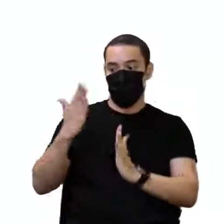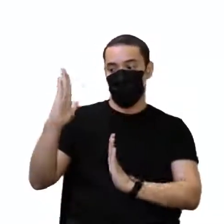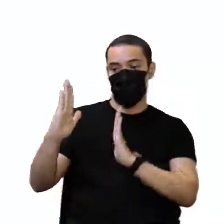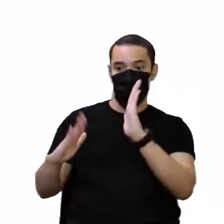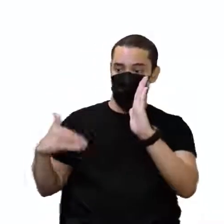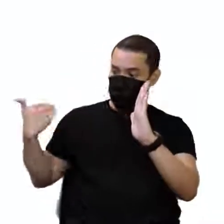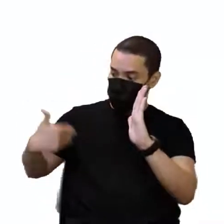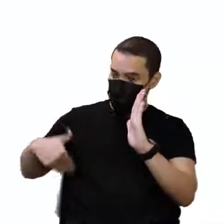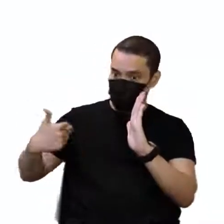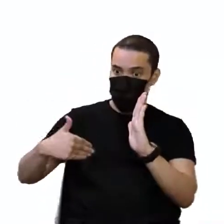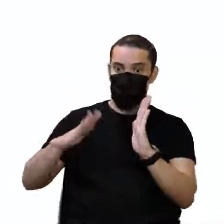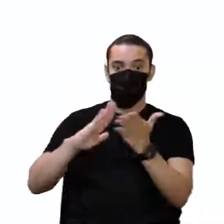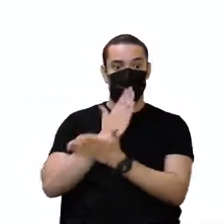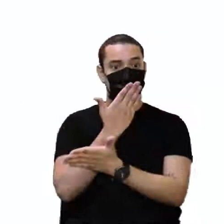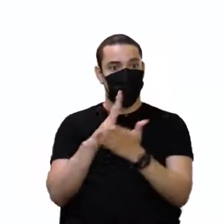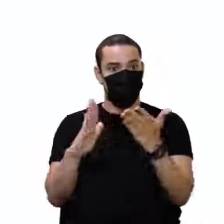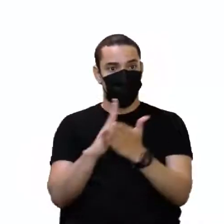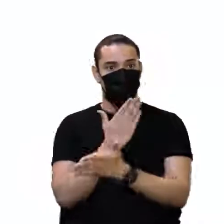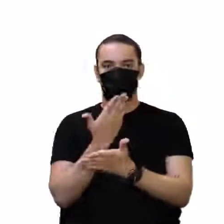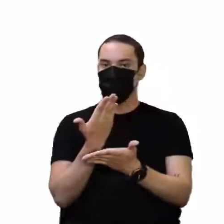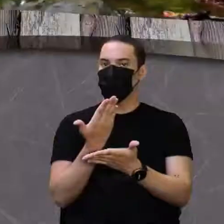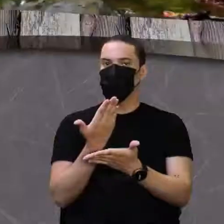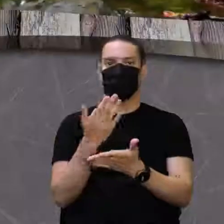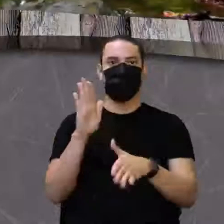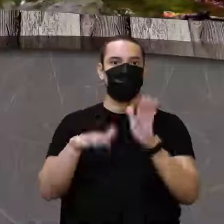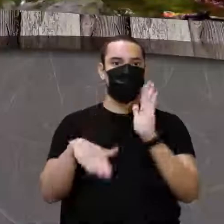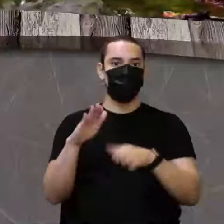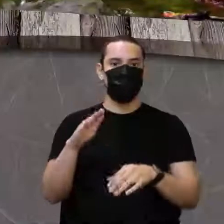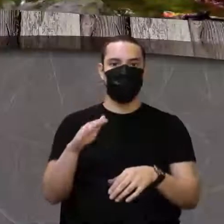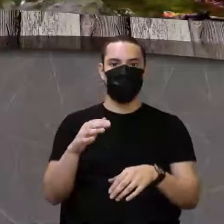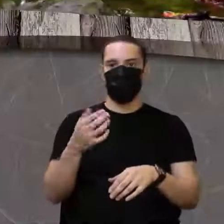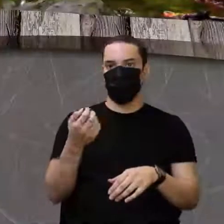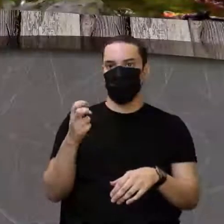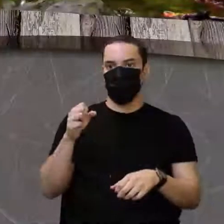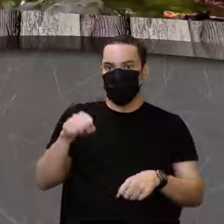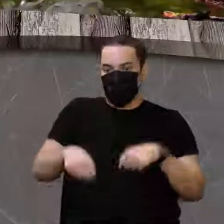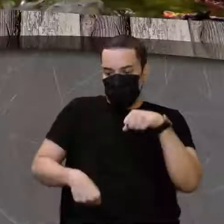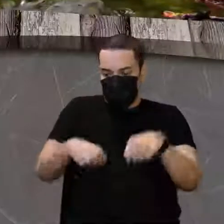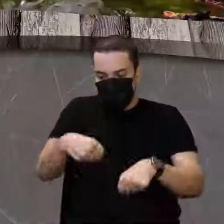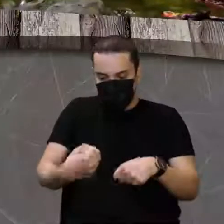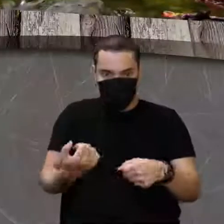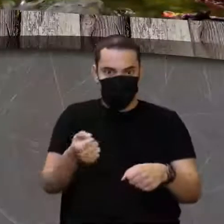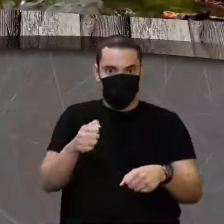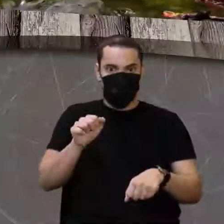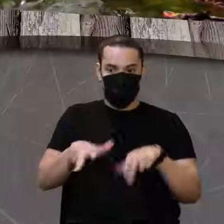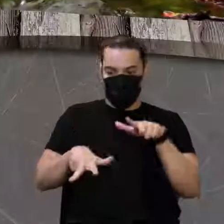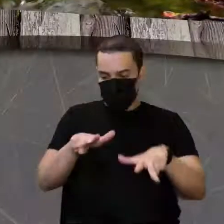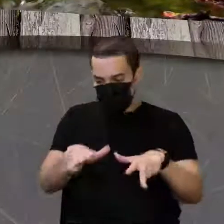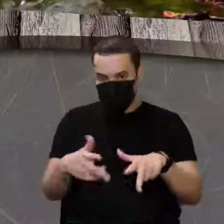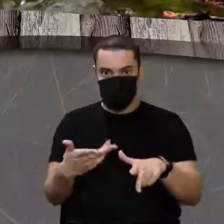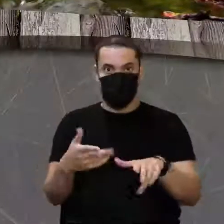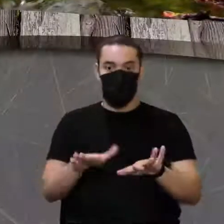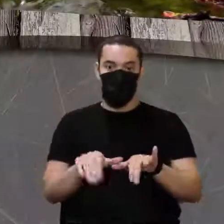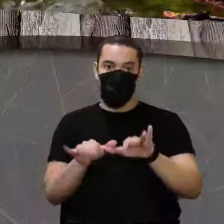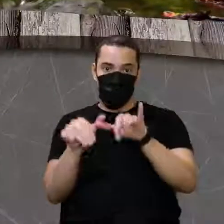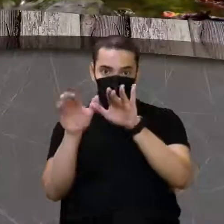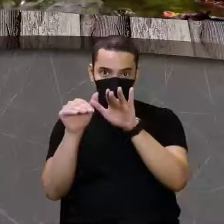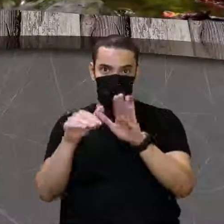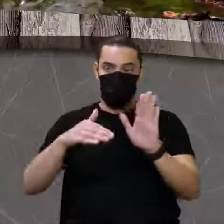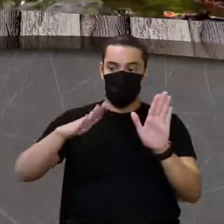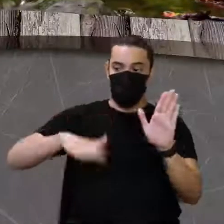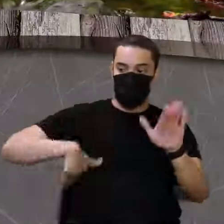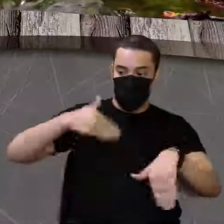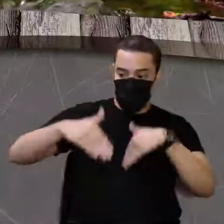locomoção. Alguns bípedes, quadrúpedes, alguns com habilidade de voo, alguns com habilidade de